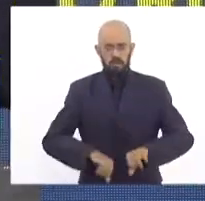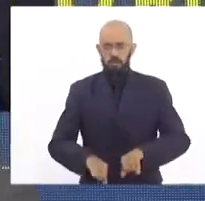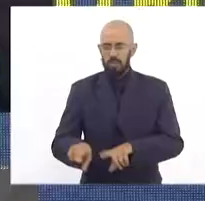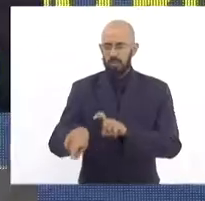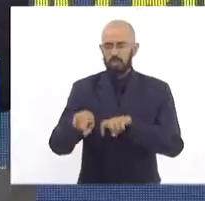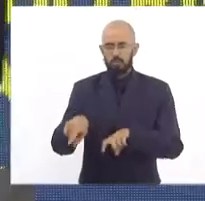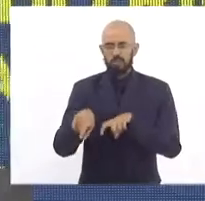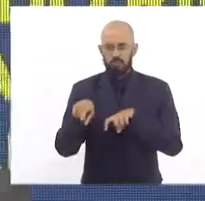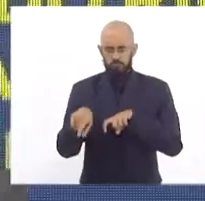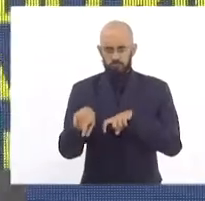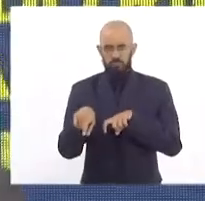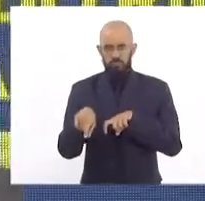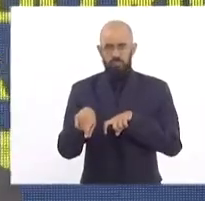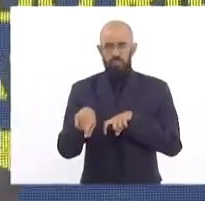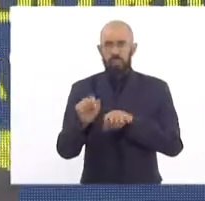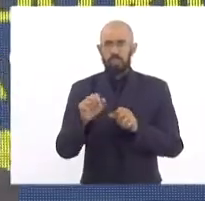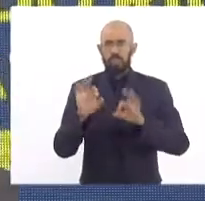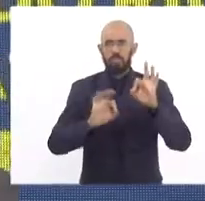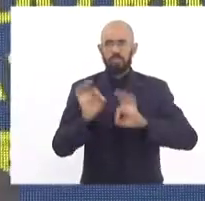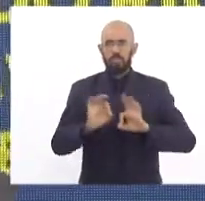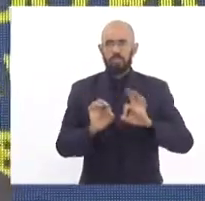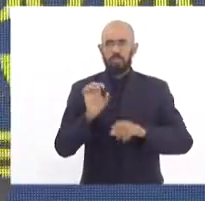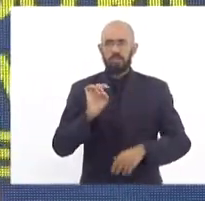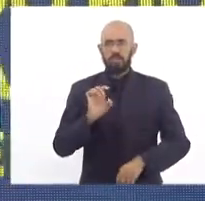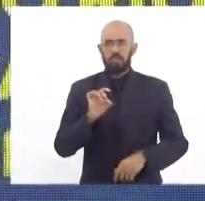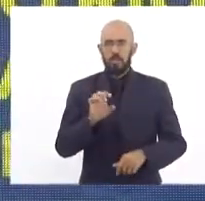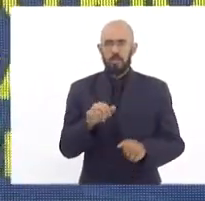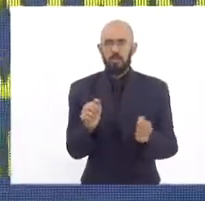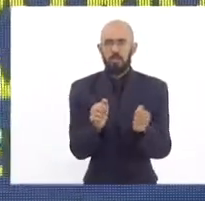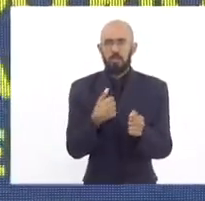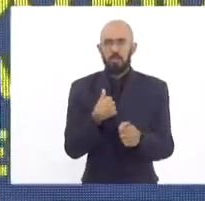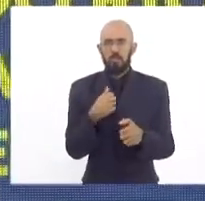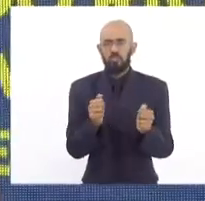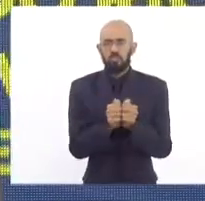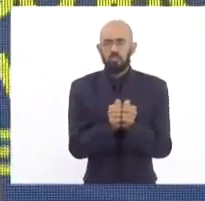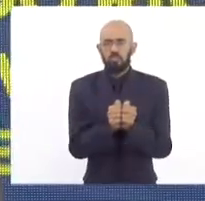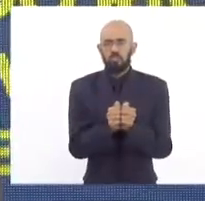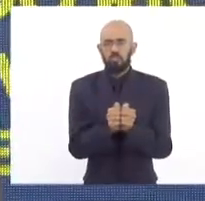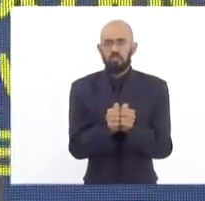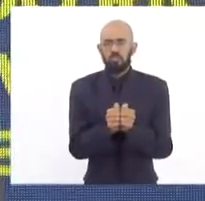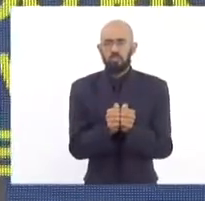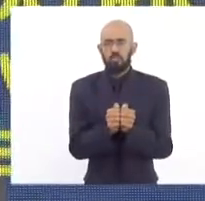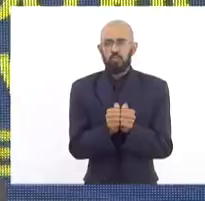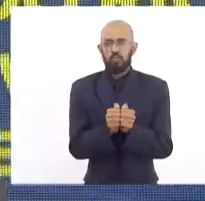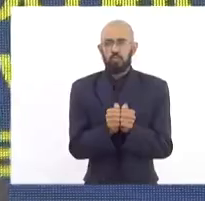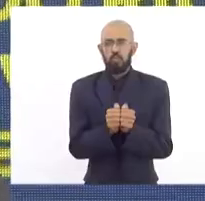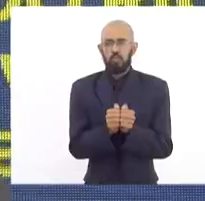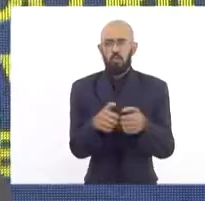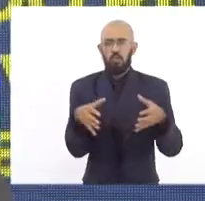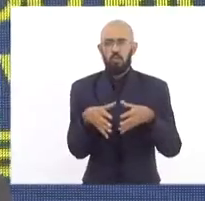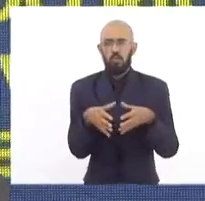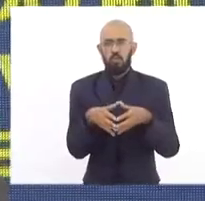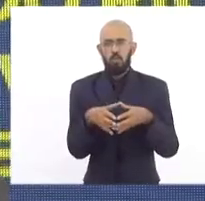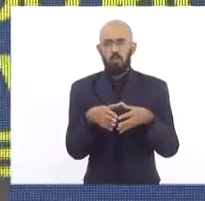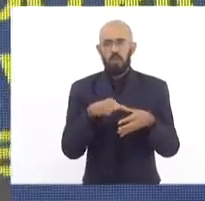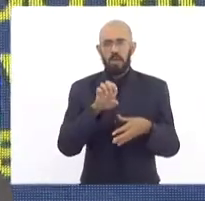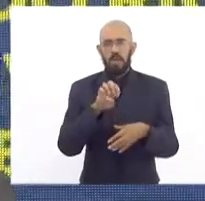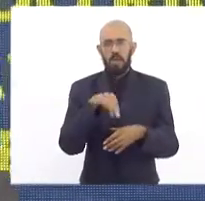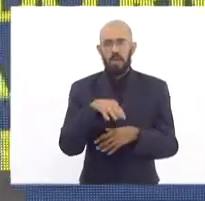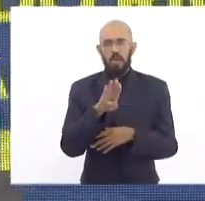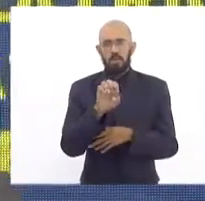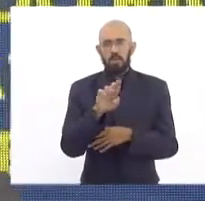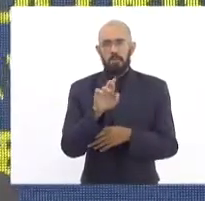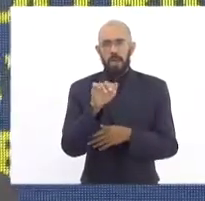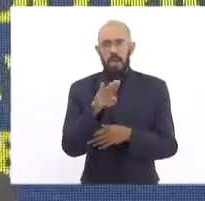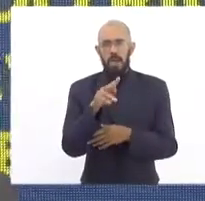fizemos na semana passada, eu e o ministro, juntamente com o pessoal da Embrapa, o pessoal da